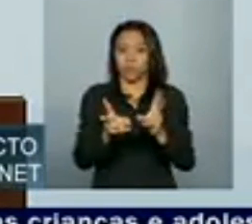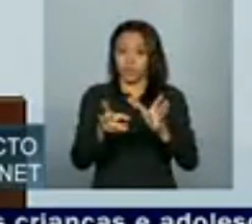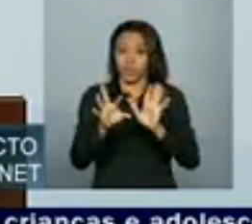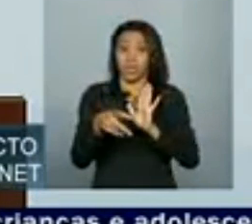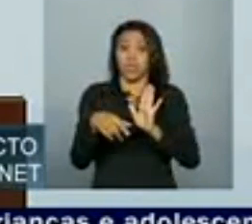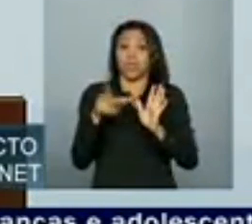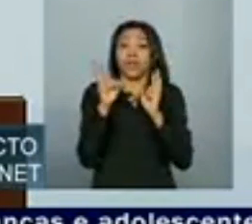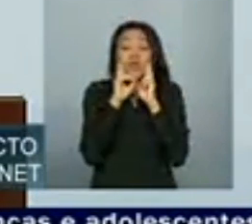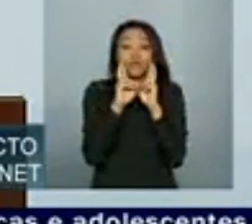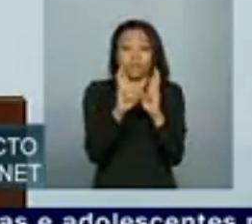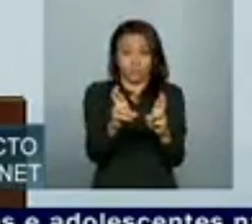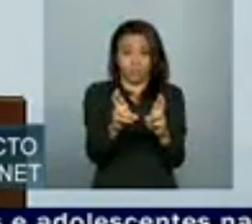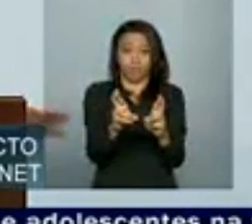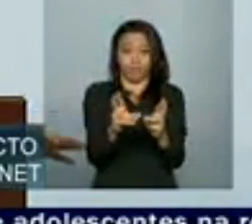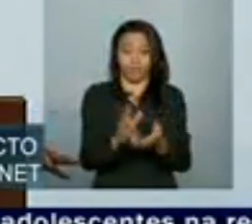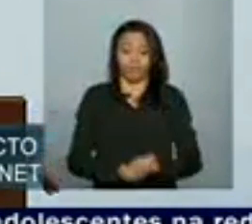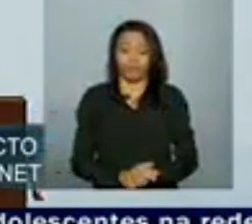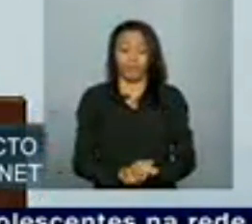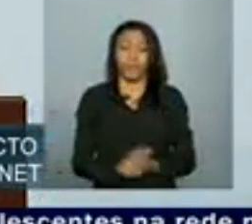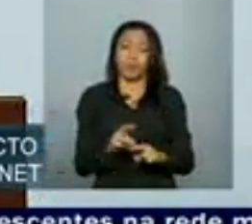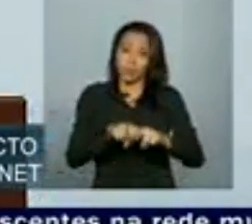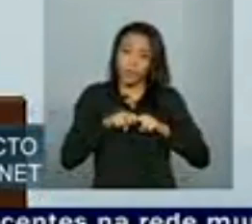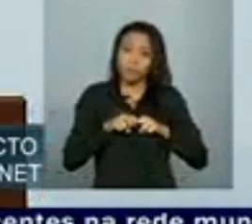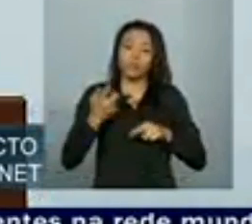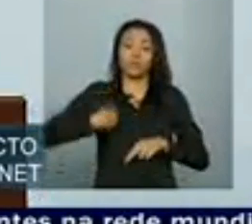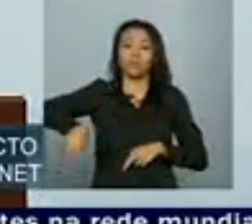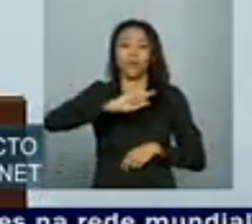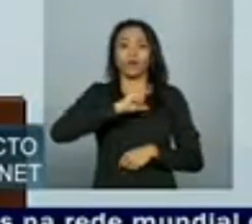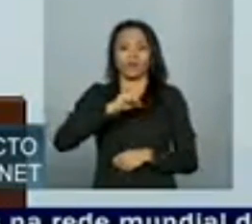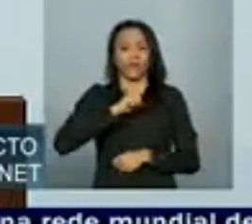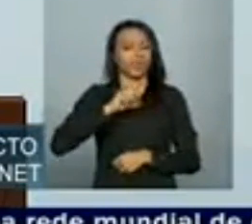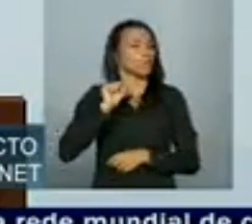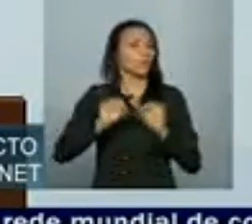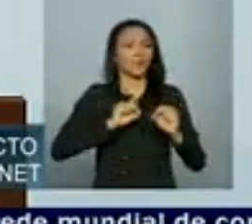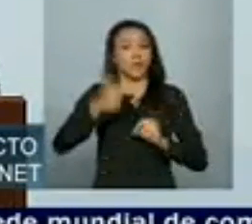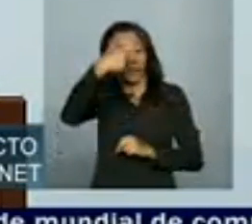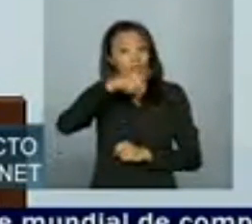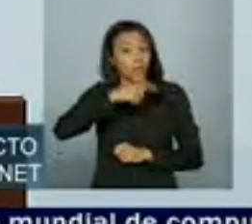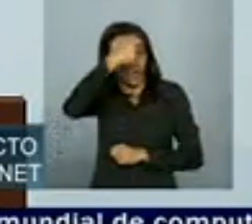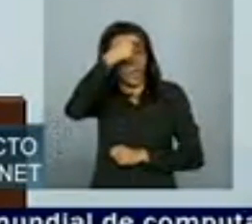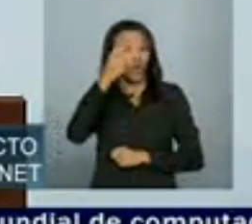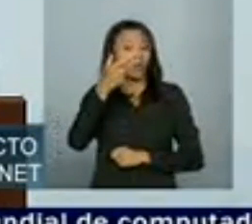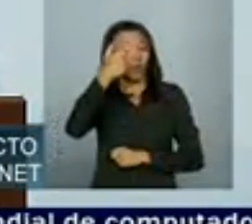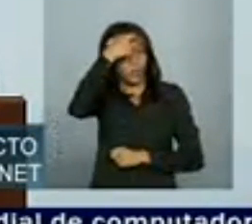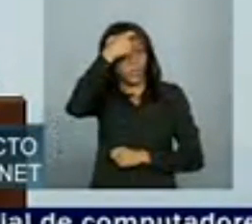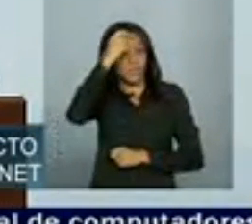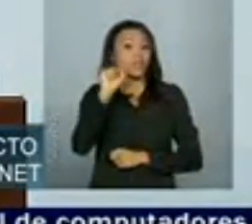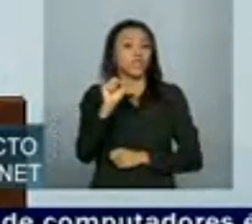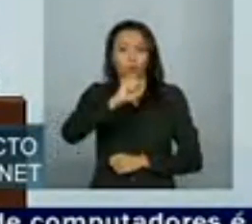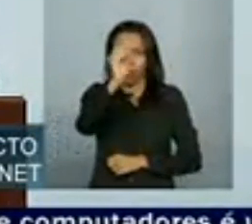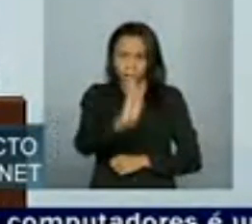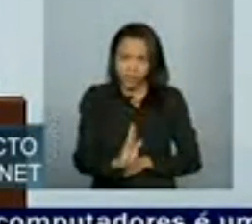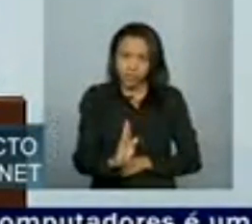do respeito. Por isso, nós temos de ter consciência de que o Brasil, nessa